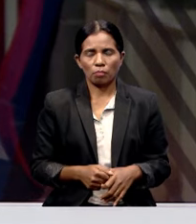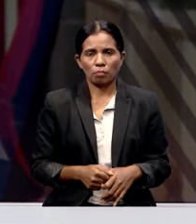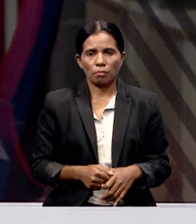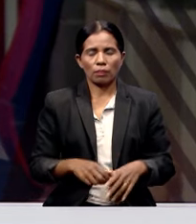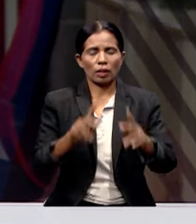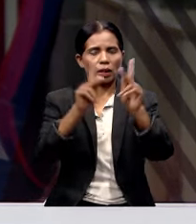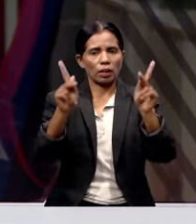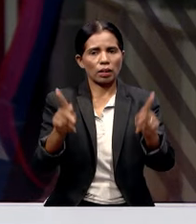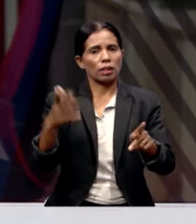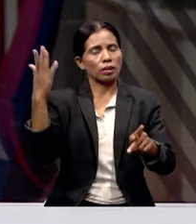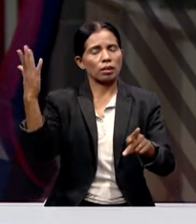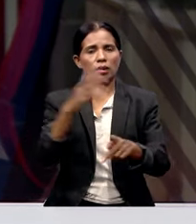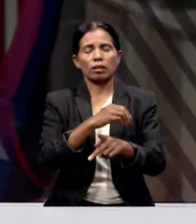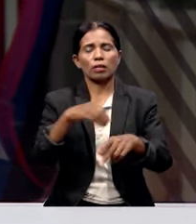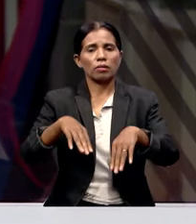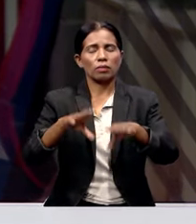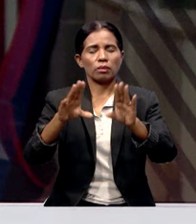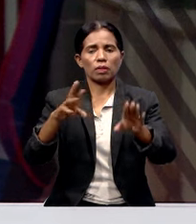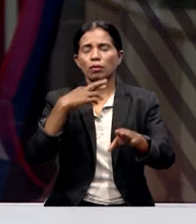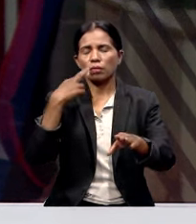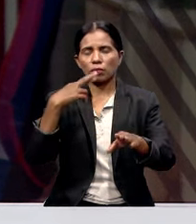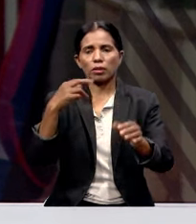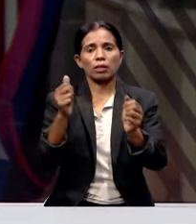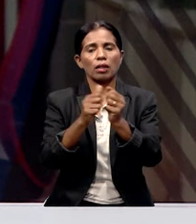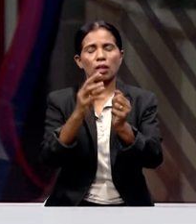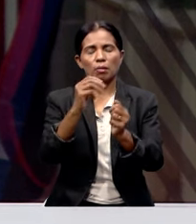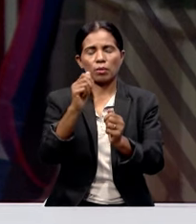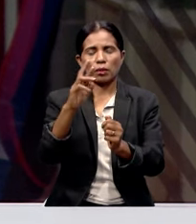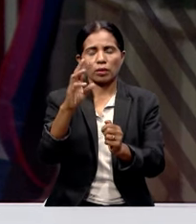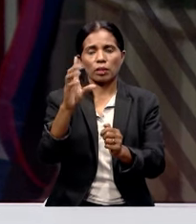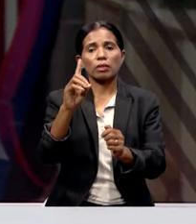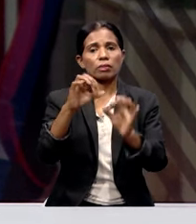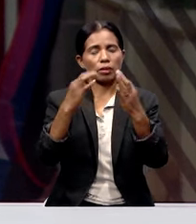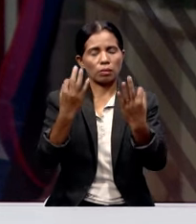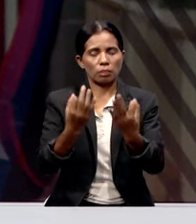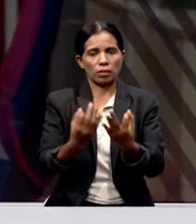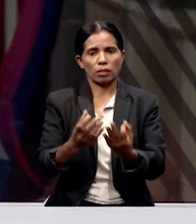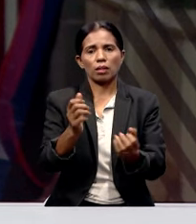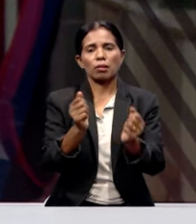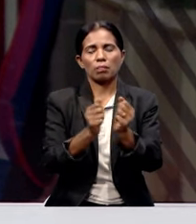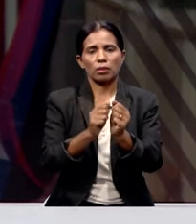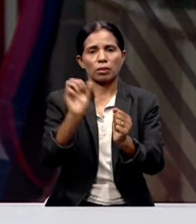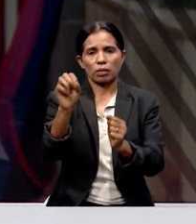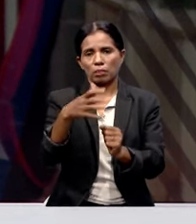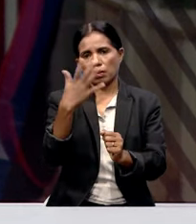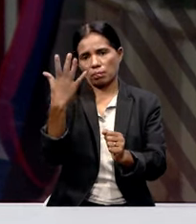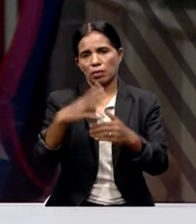Cosa cinesa balu ni ai taraclaran fan fosso marca a moda famiglia o folin dollar stanulores in Lima.